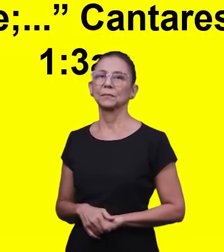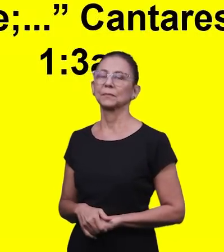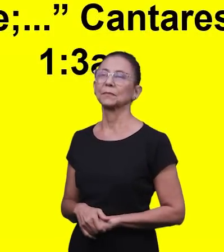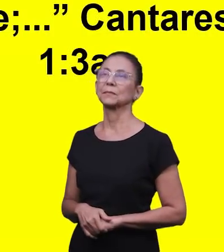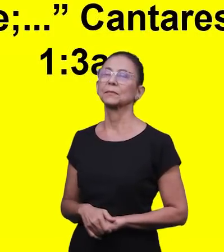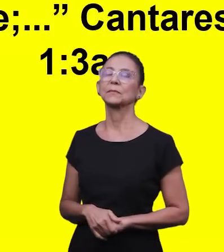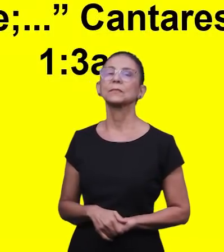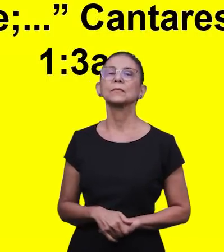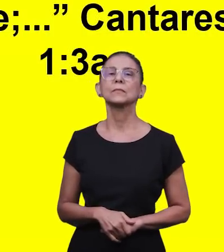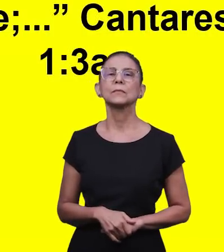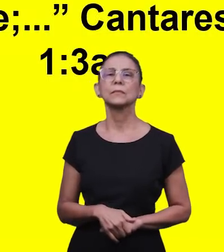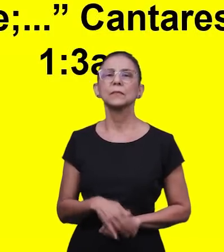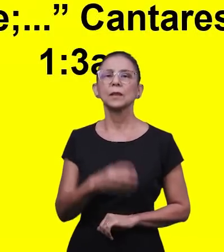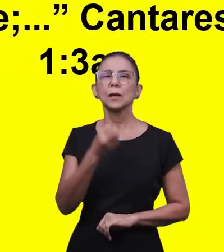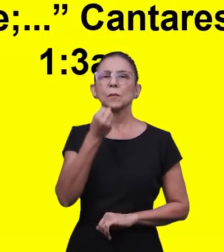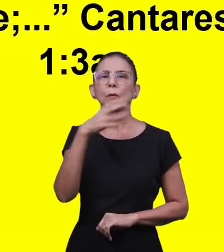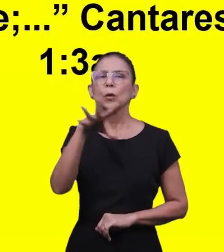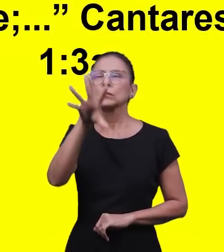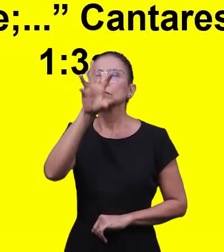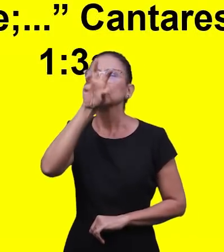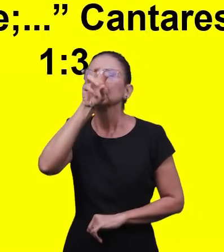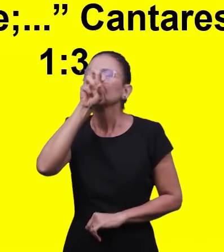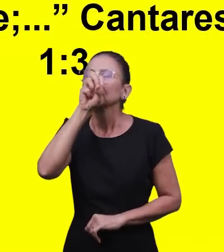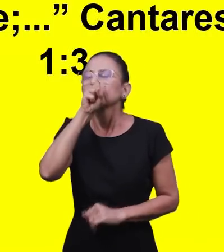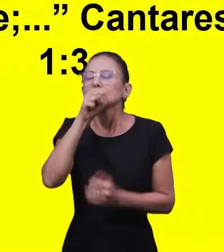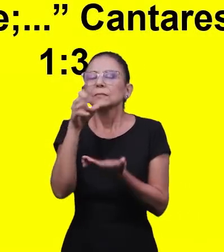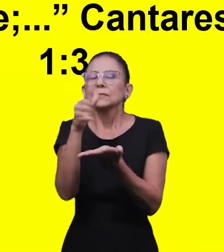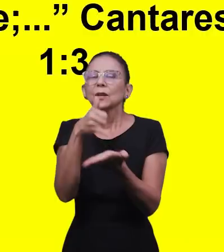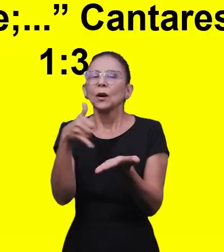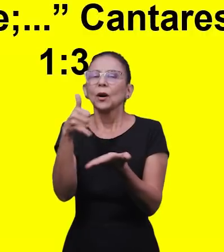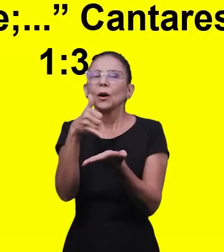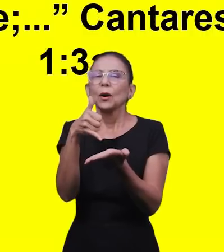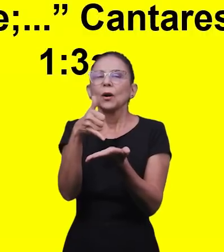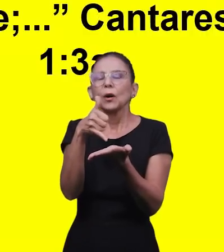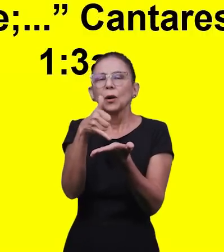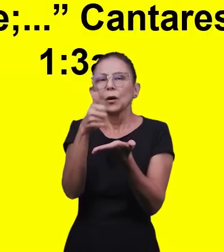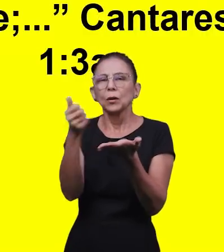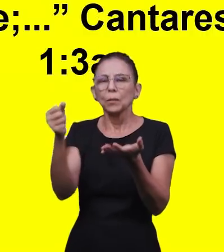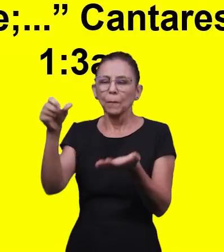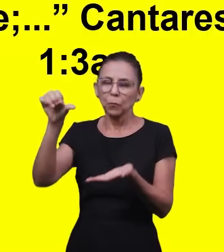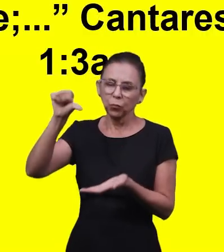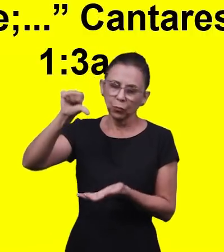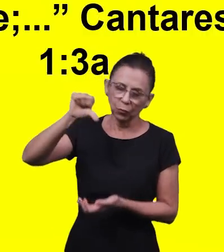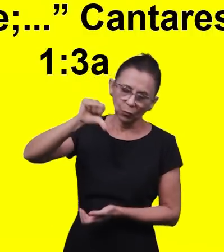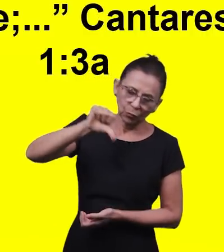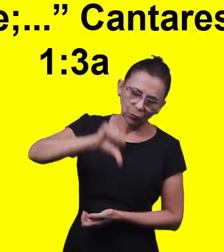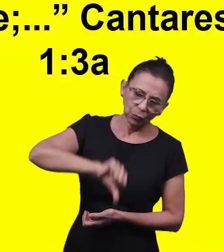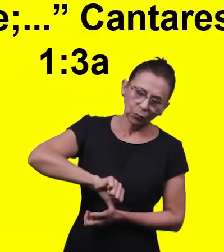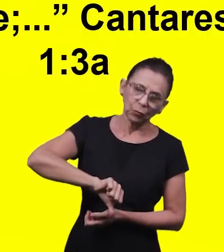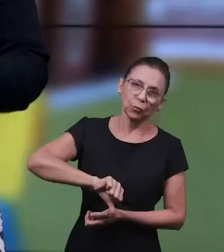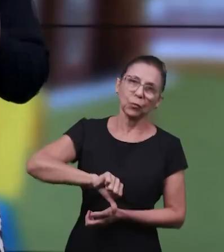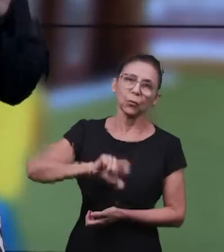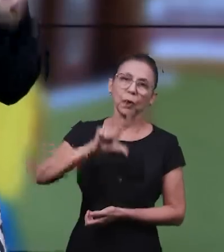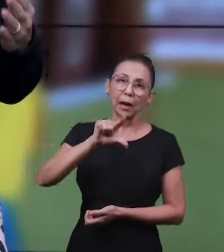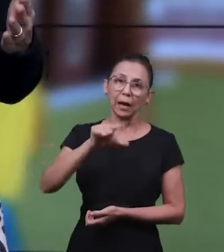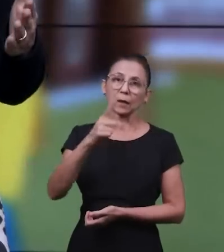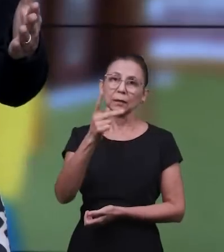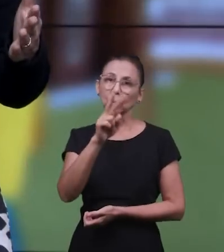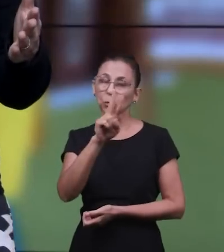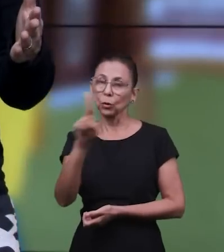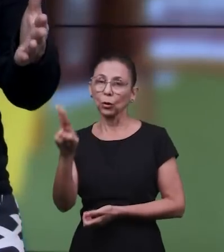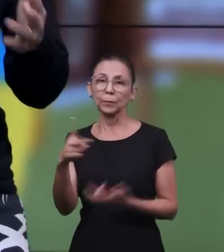para cheirar são bons os teus ungüentos, como unguento derramado é o teu nome.